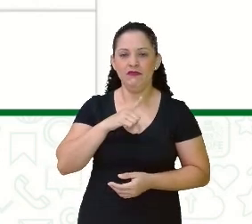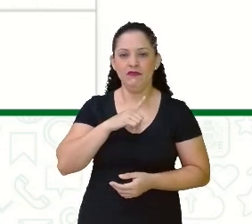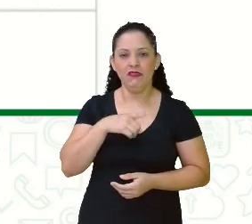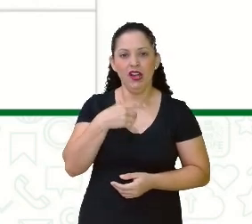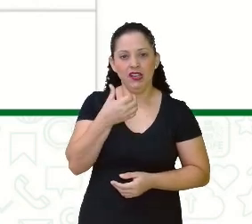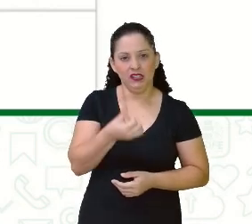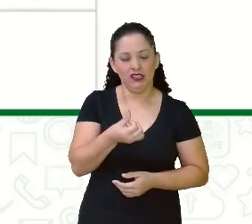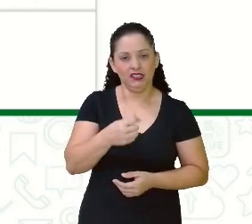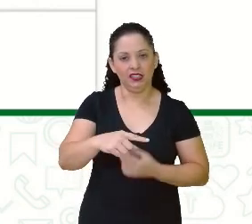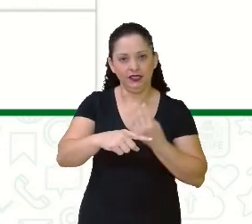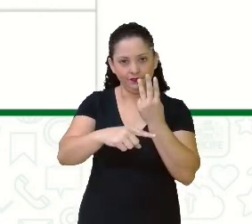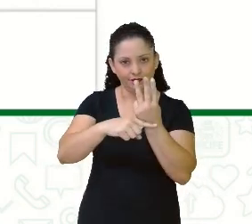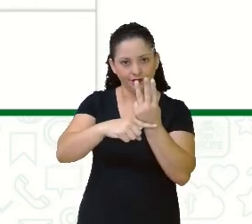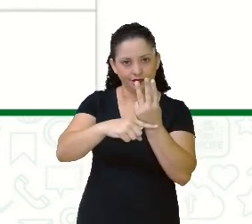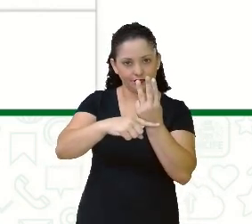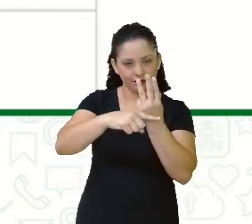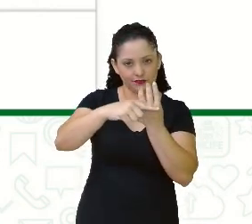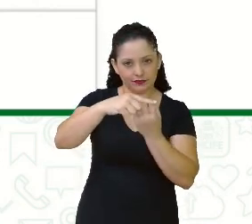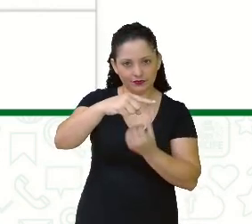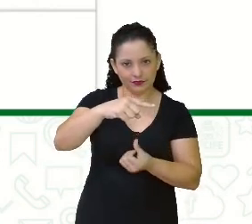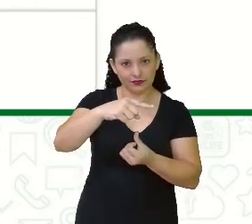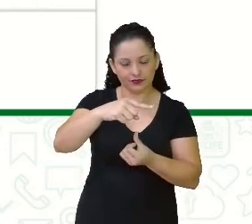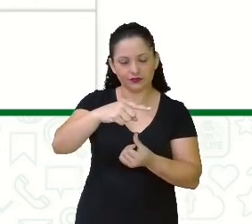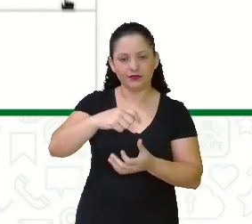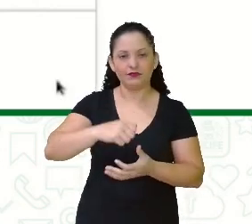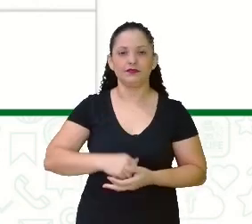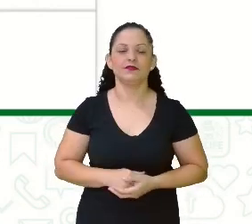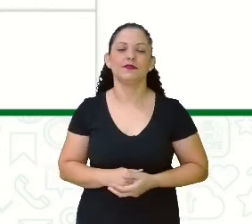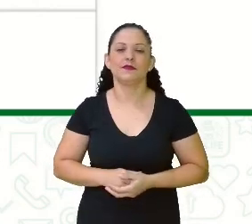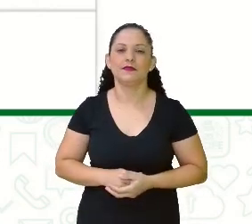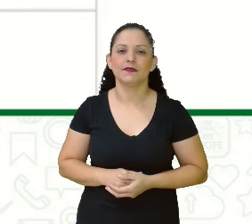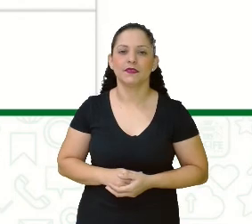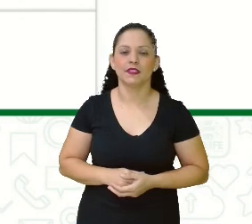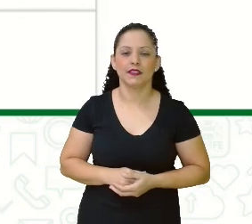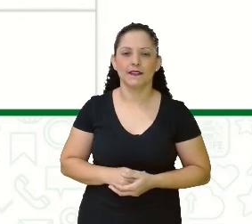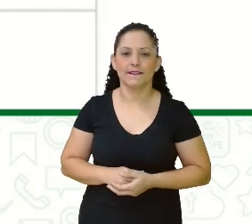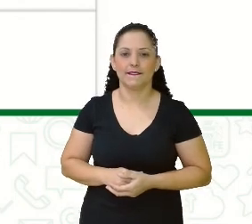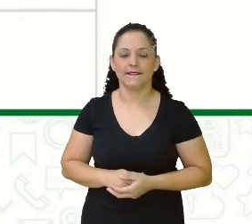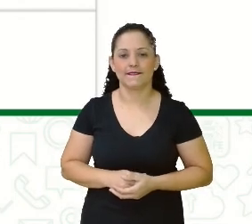e 3 estão pintados, certo? Então,